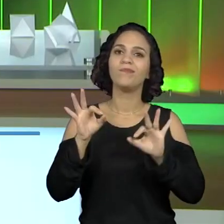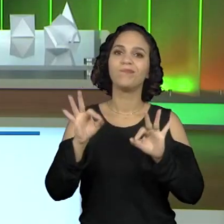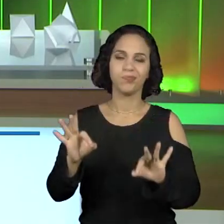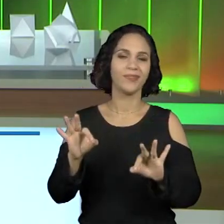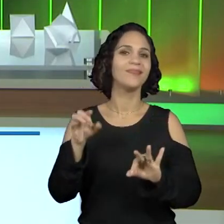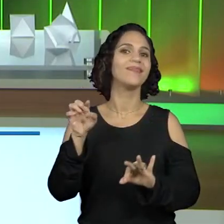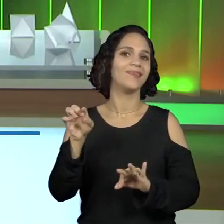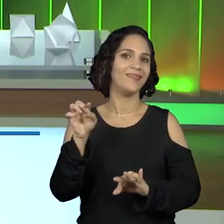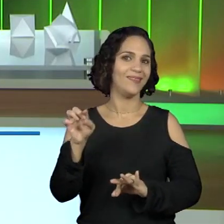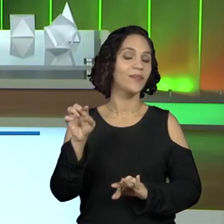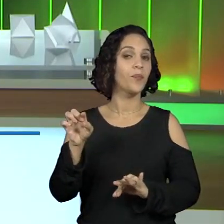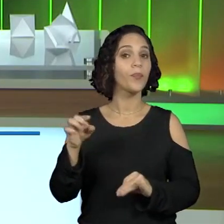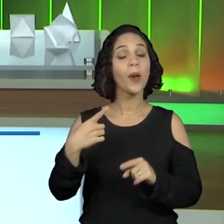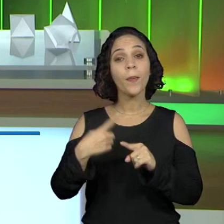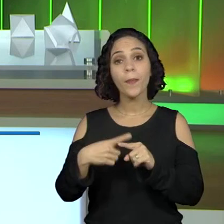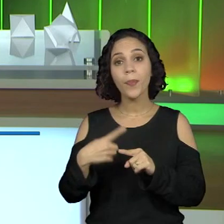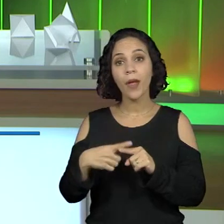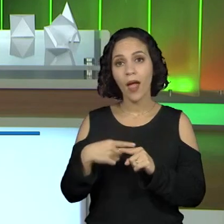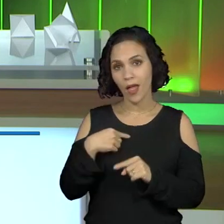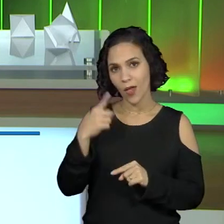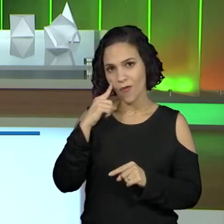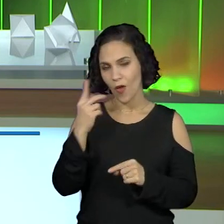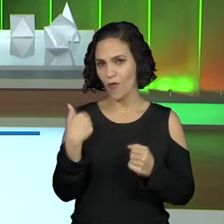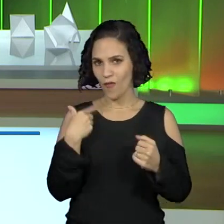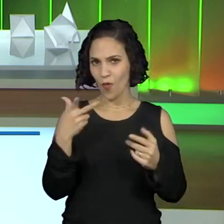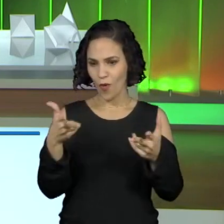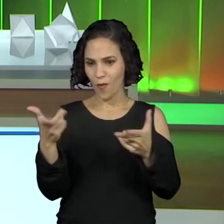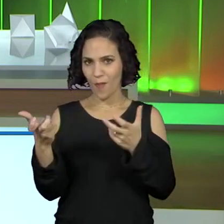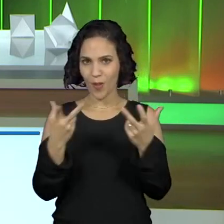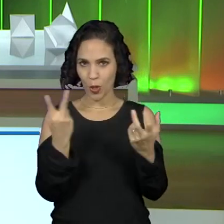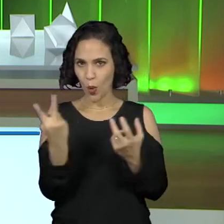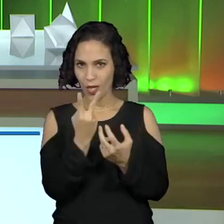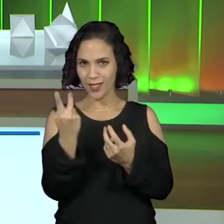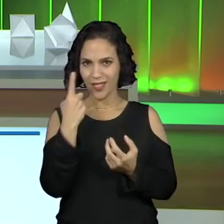hexagonal. Porque observando assim as duas, eu vou segurar as duas, olha.